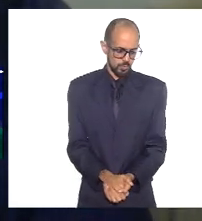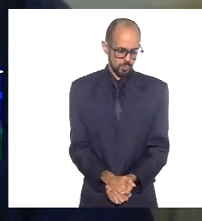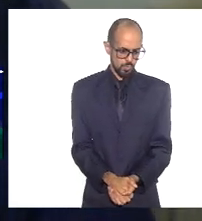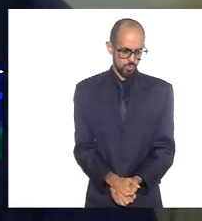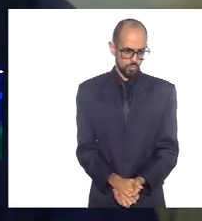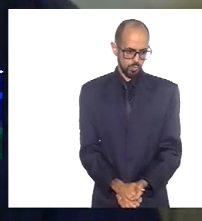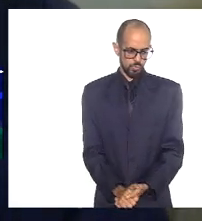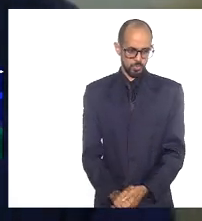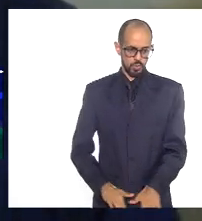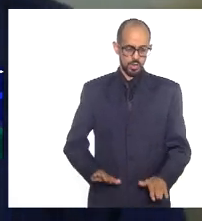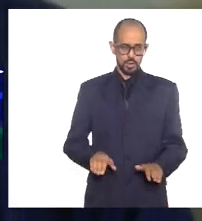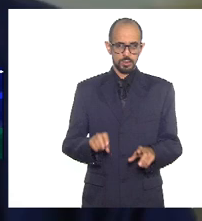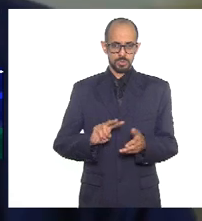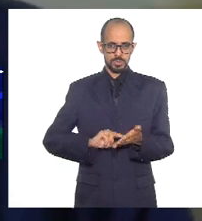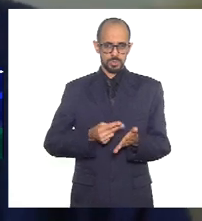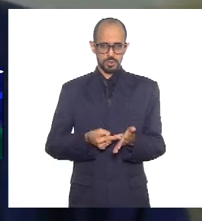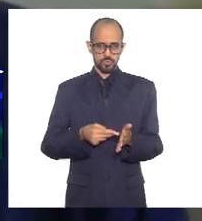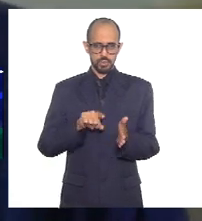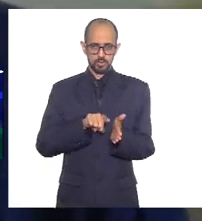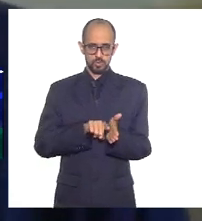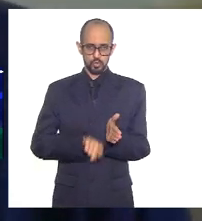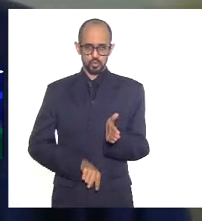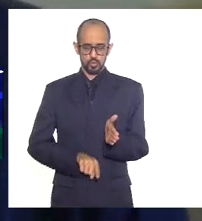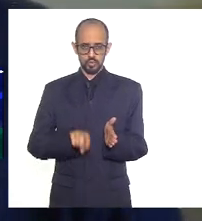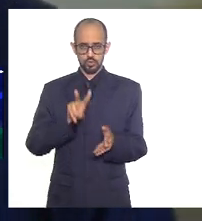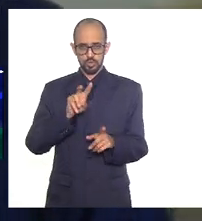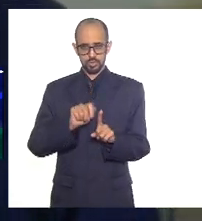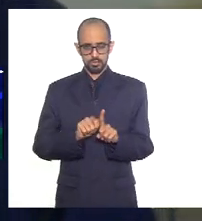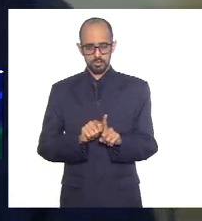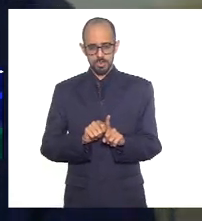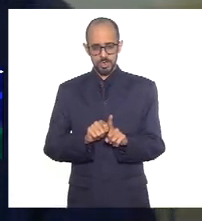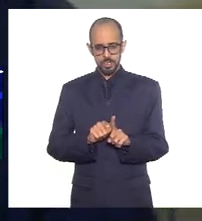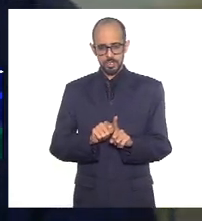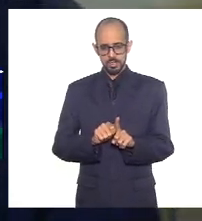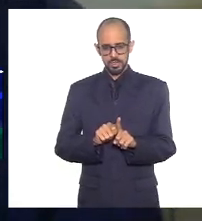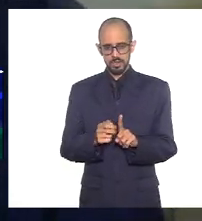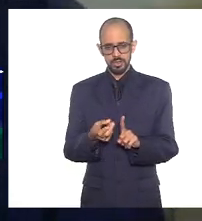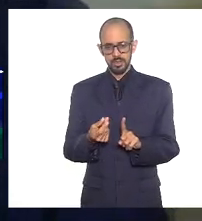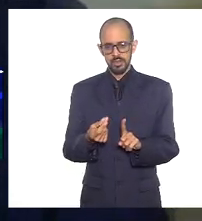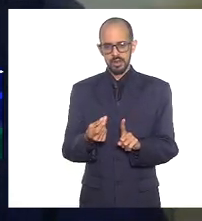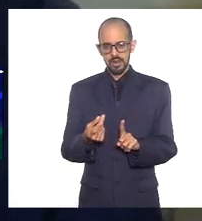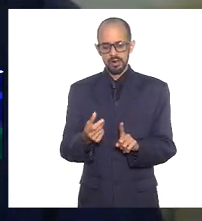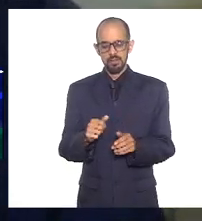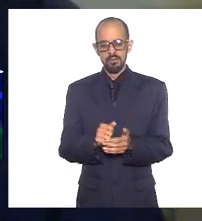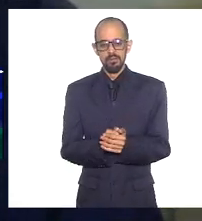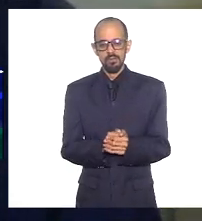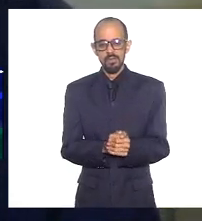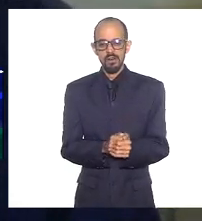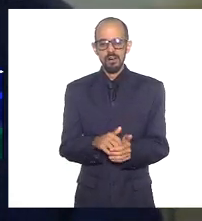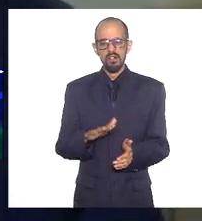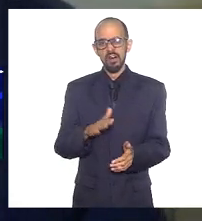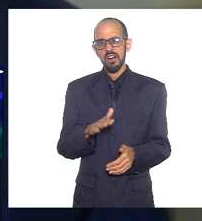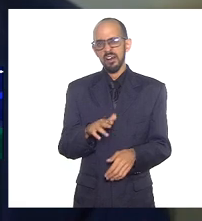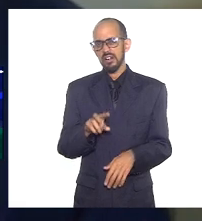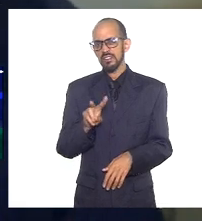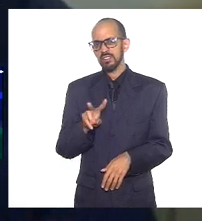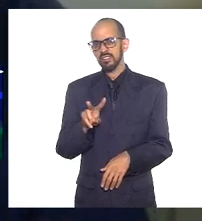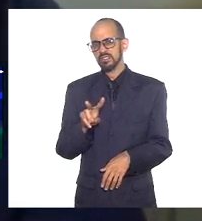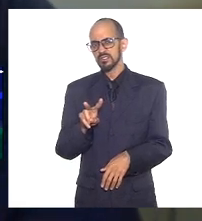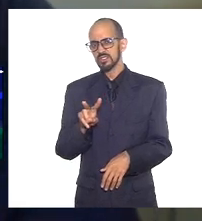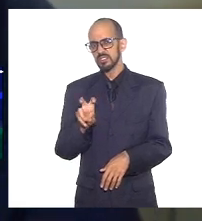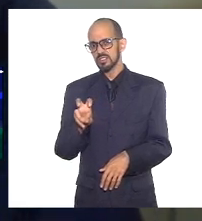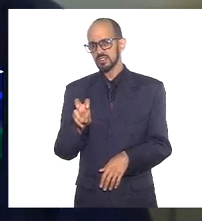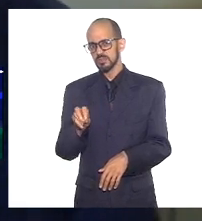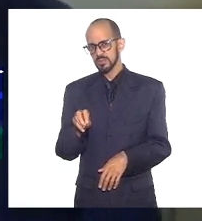subtraiu dois meses de dinheiro na ordem de 200 a 50 a